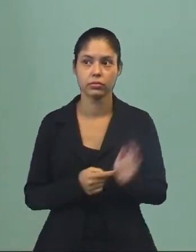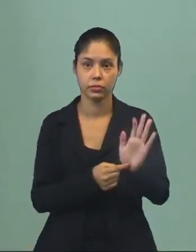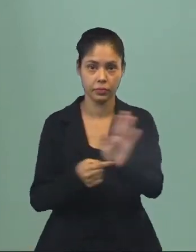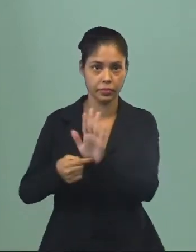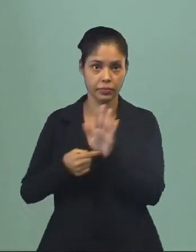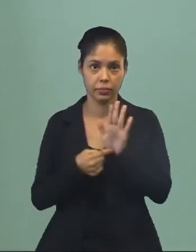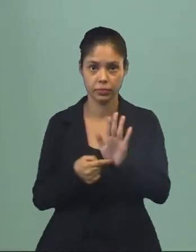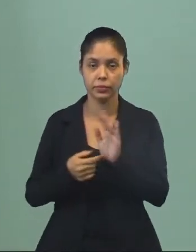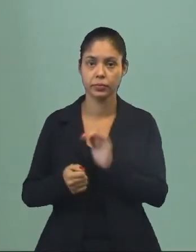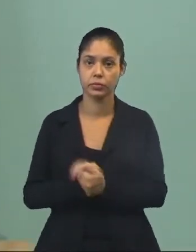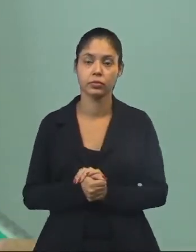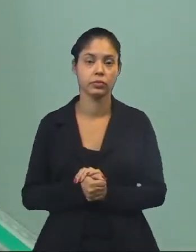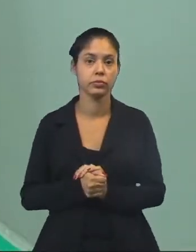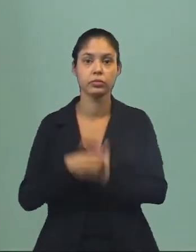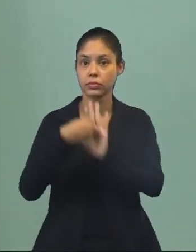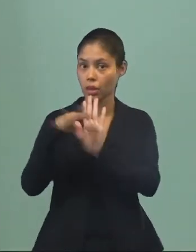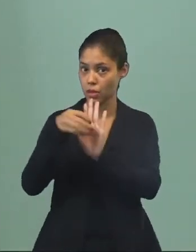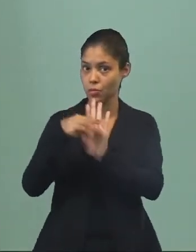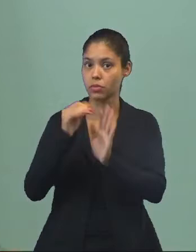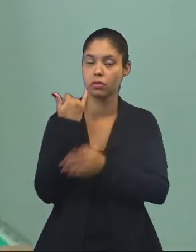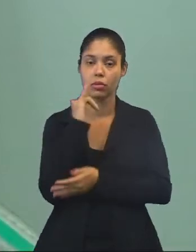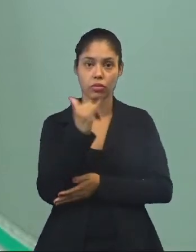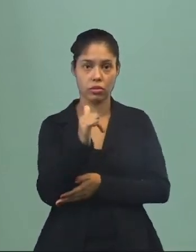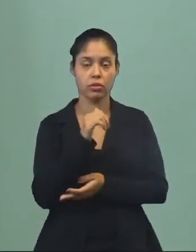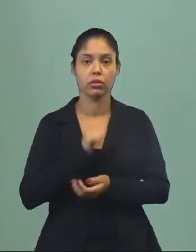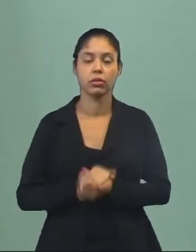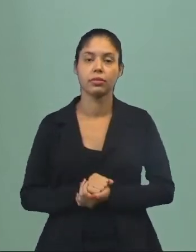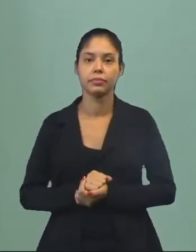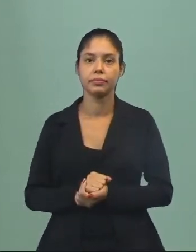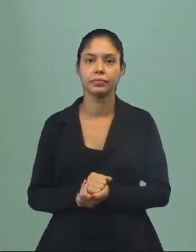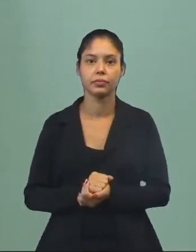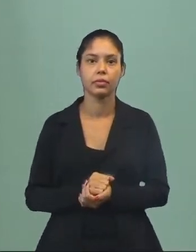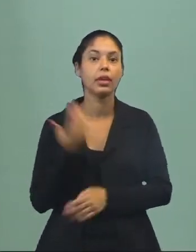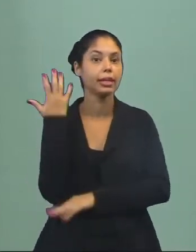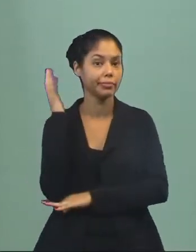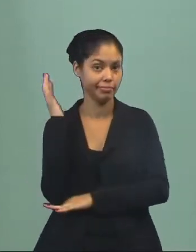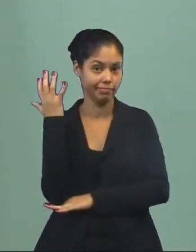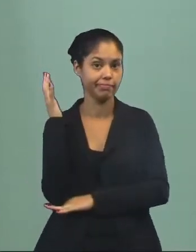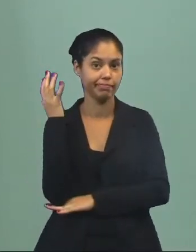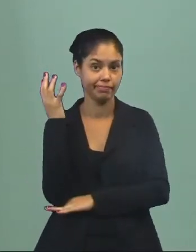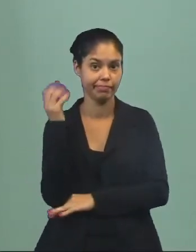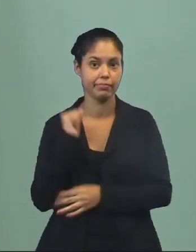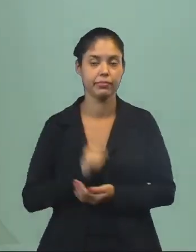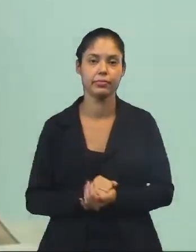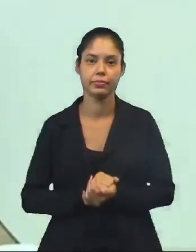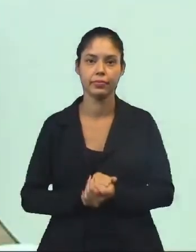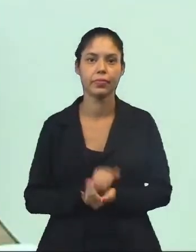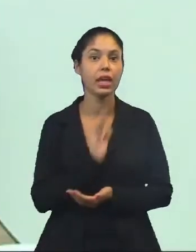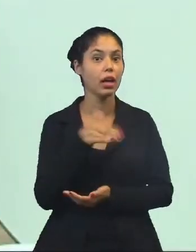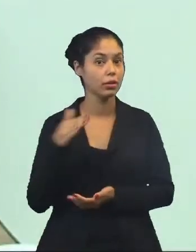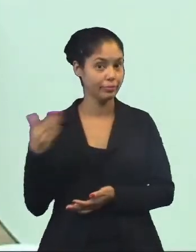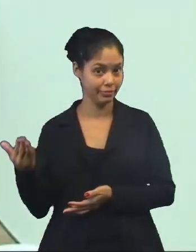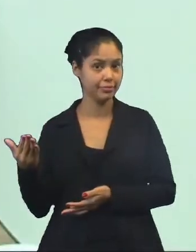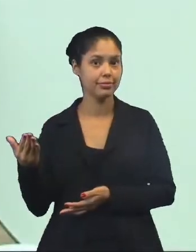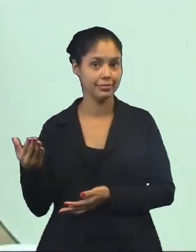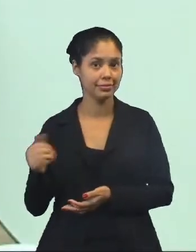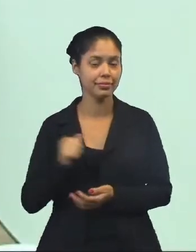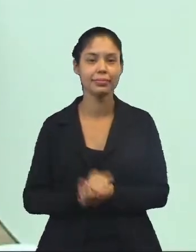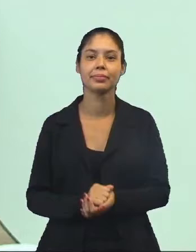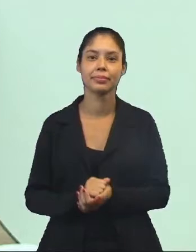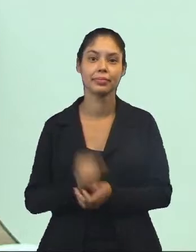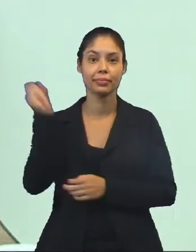mostrando a energia solar que ela transmite aqui a planta, tá? Quando ela faz